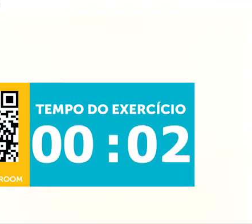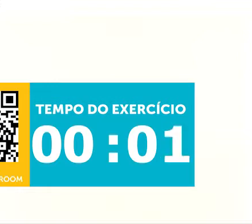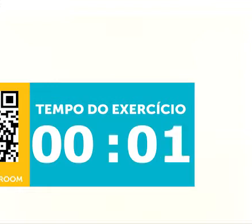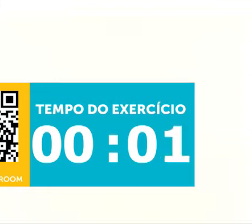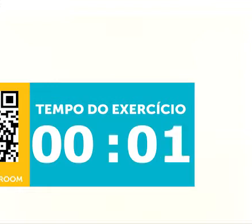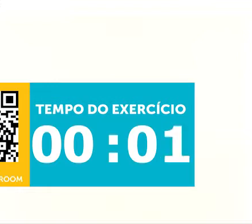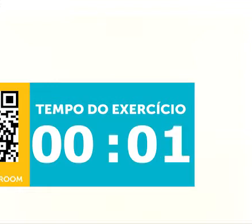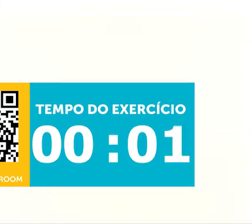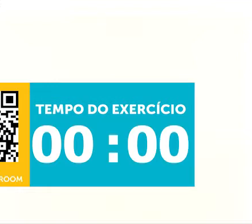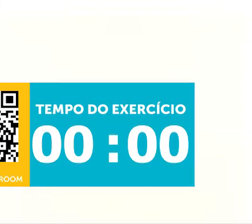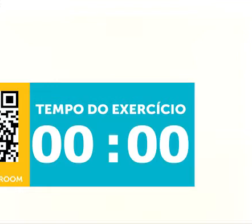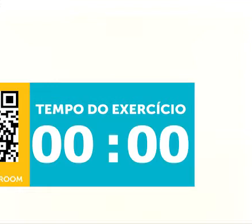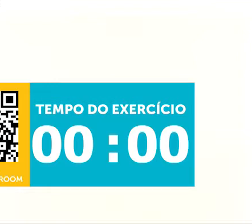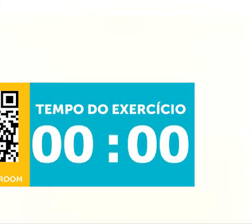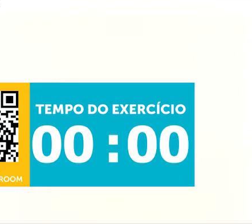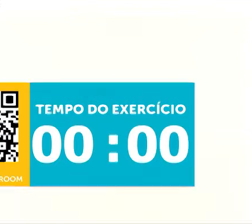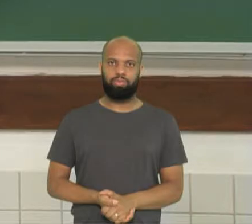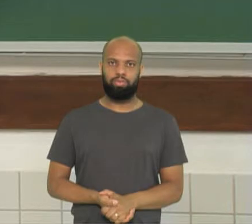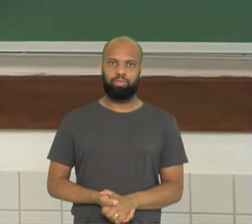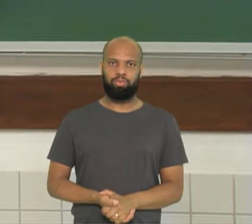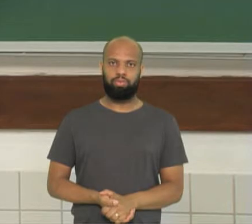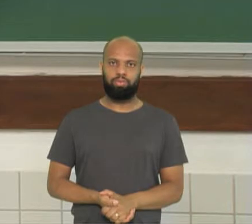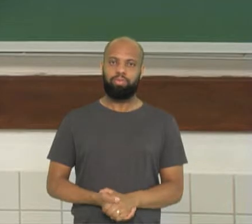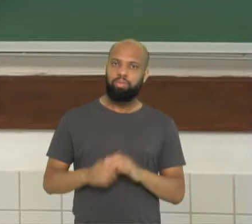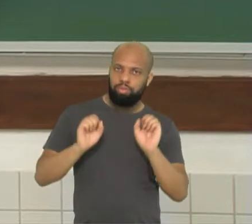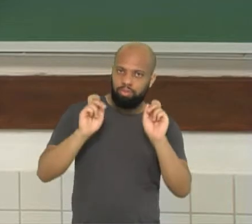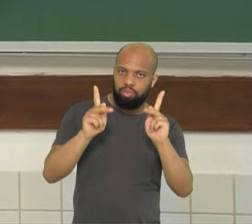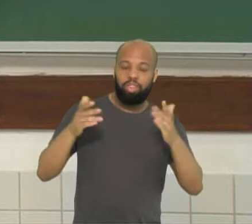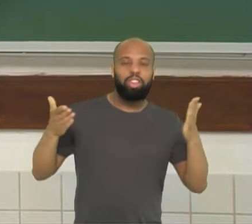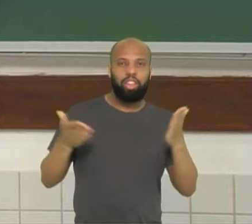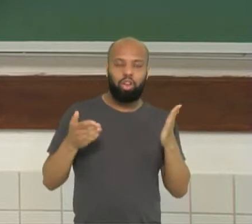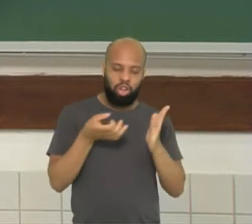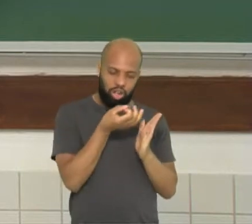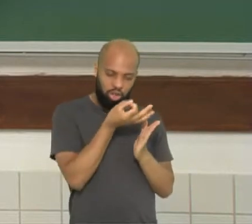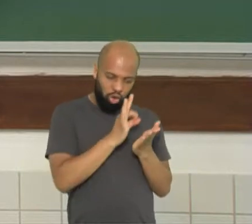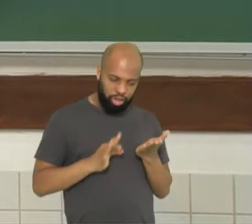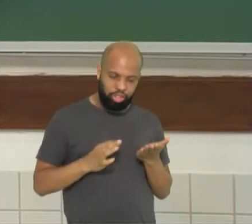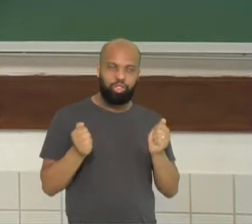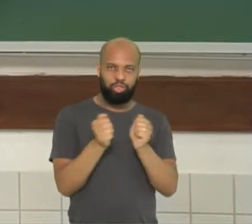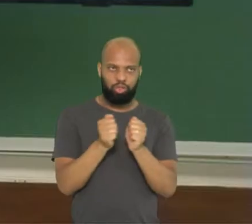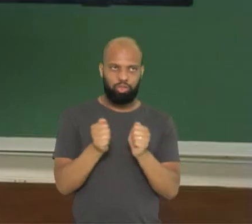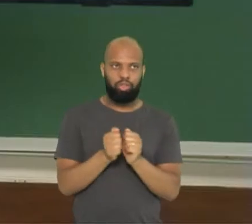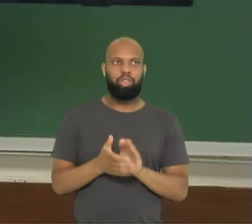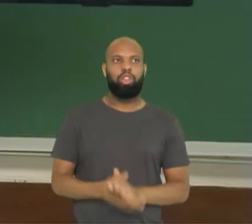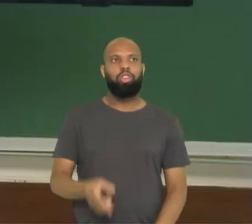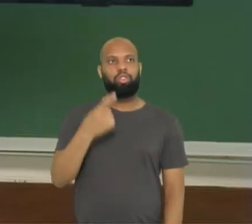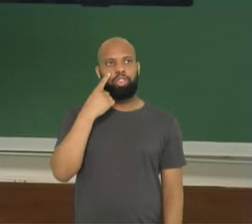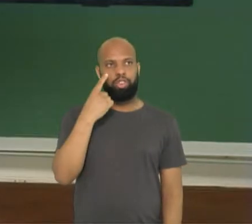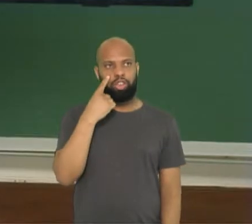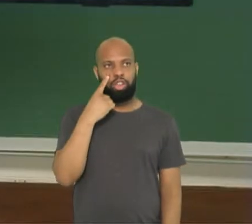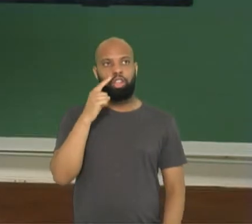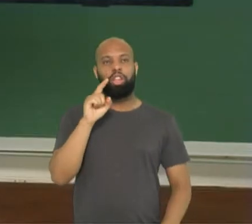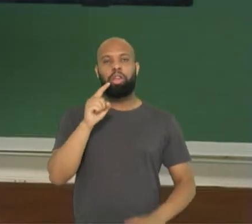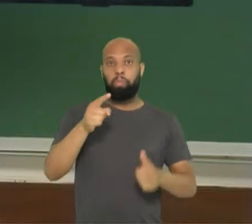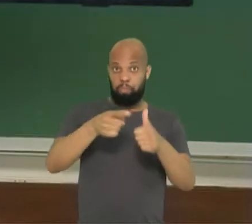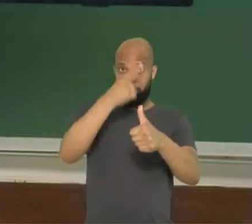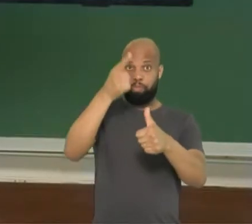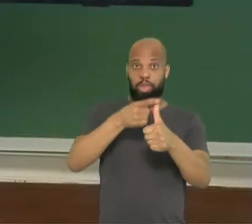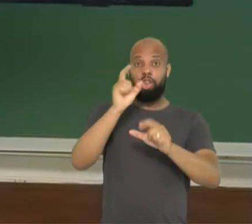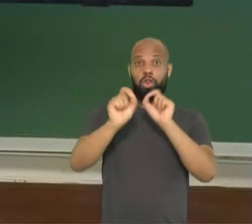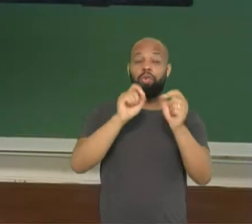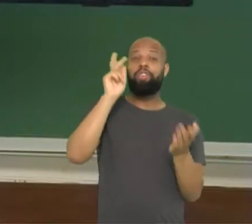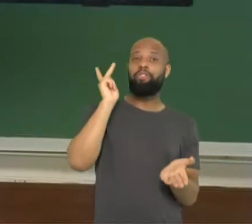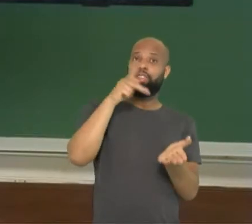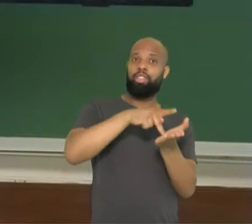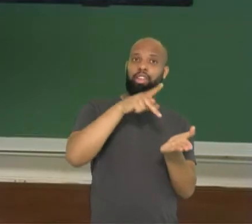Muy bien, vamos corrigir. Então, veja lá, o que é verdadeiro,